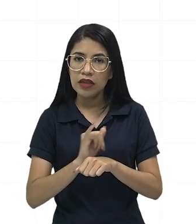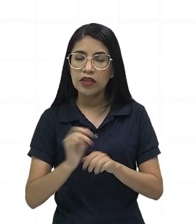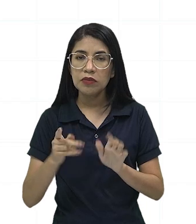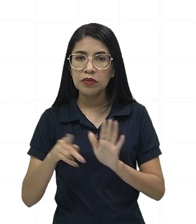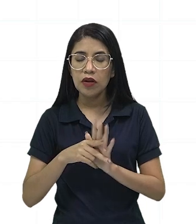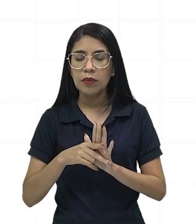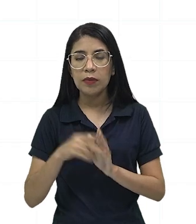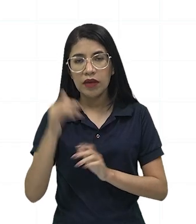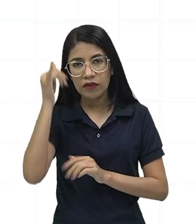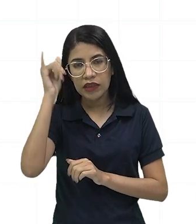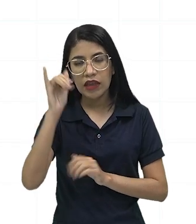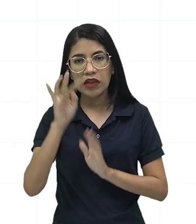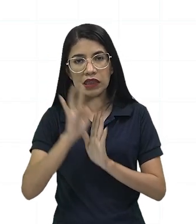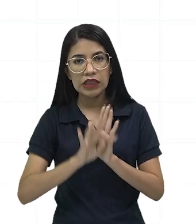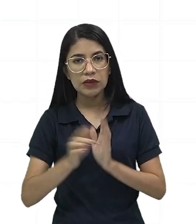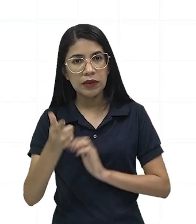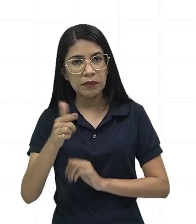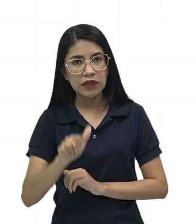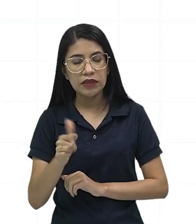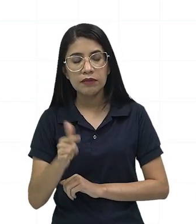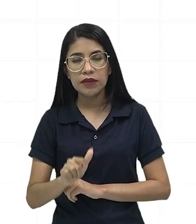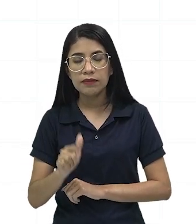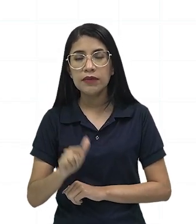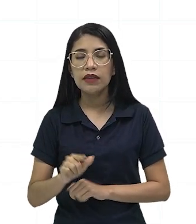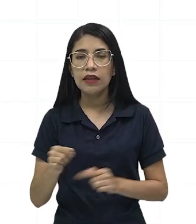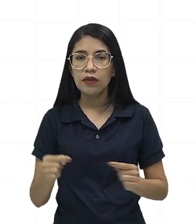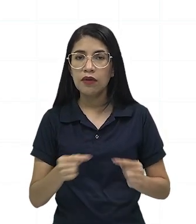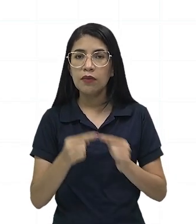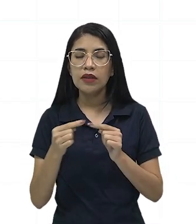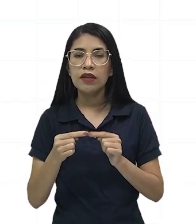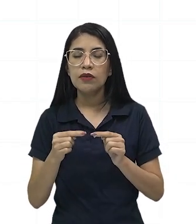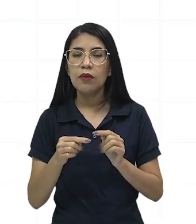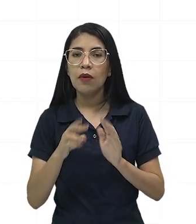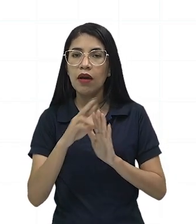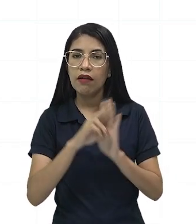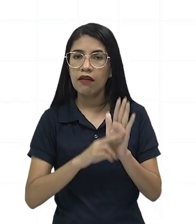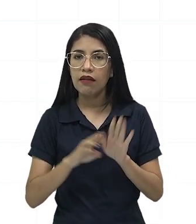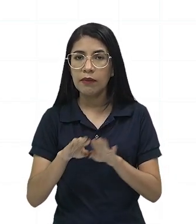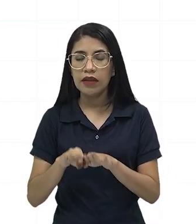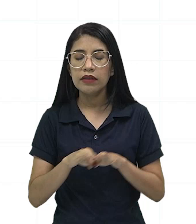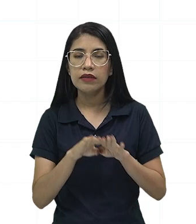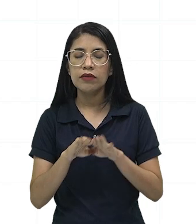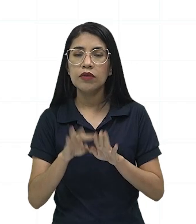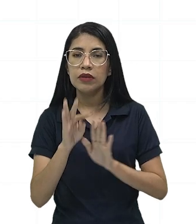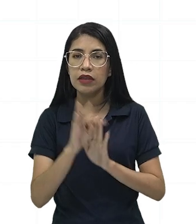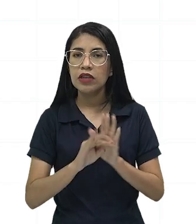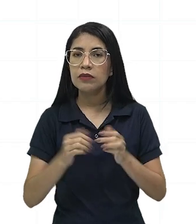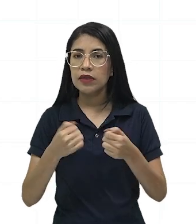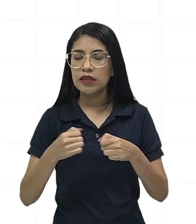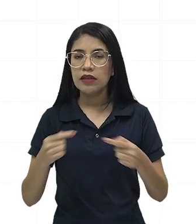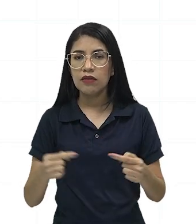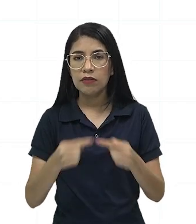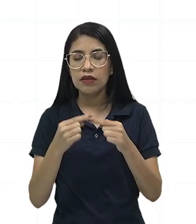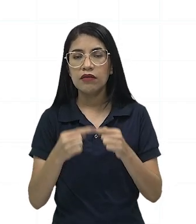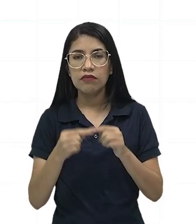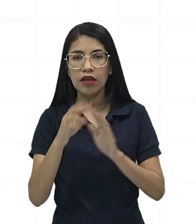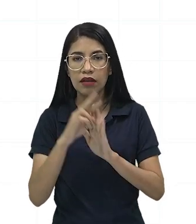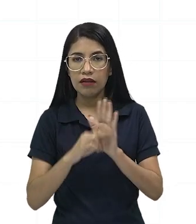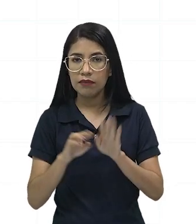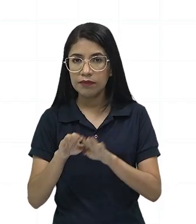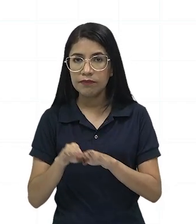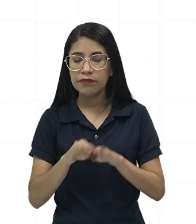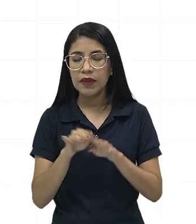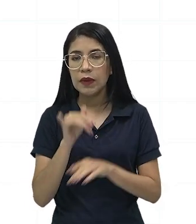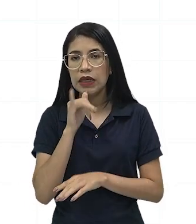você não torne o seu texto repetitivo e faça com que ele se adeque a uma norma padrão. Na maioria dos textos você precisa se adequar à norma padrão.